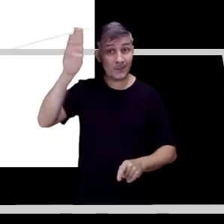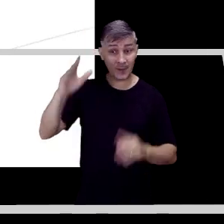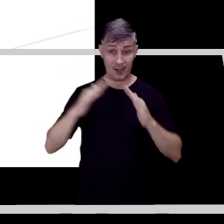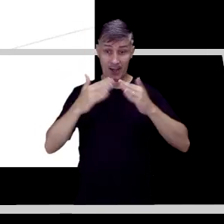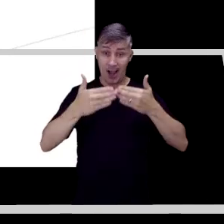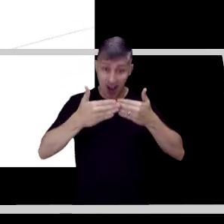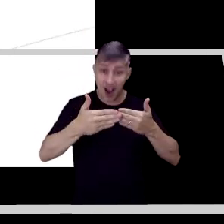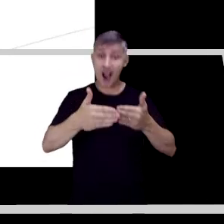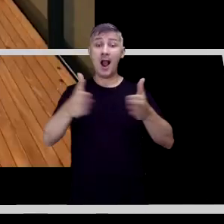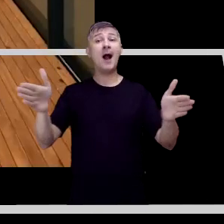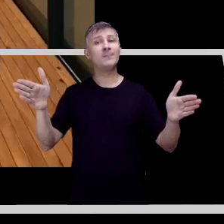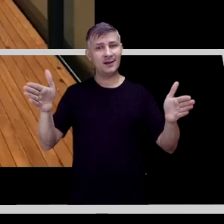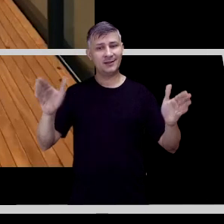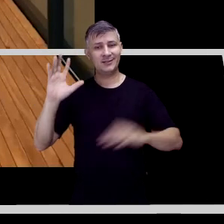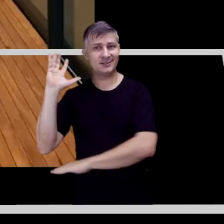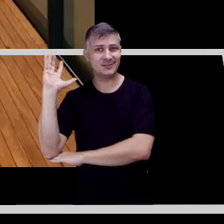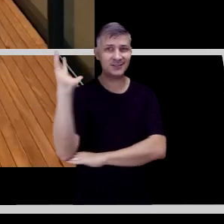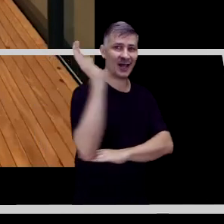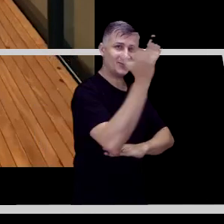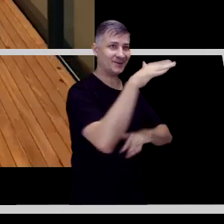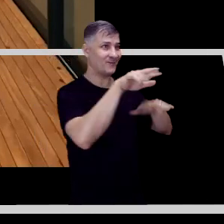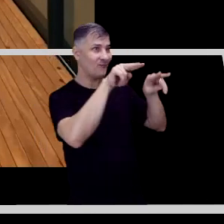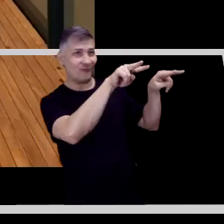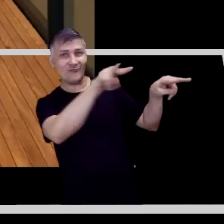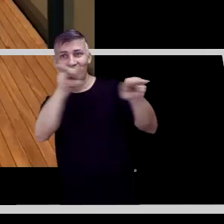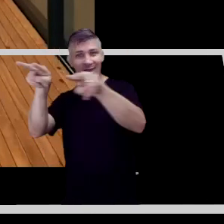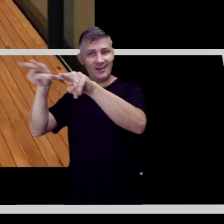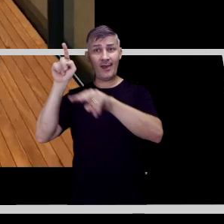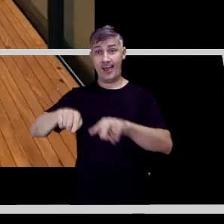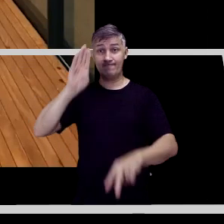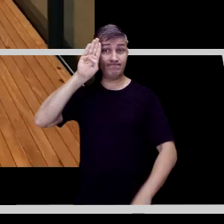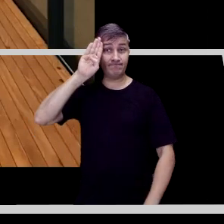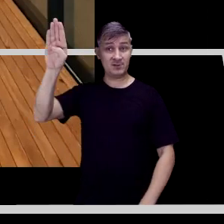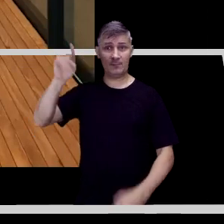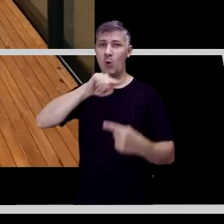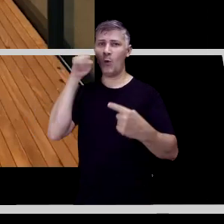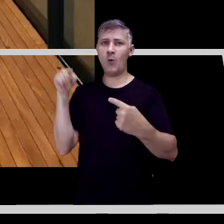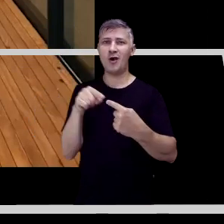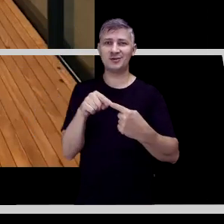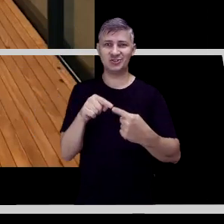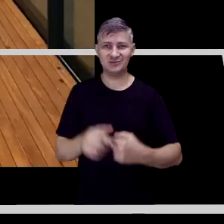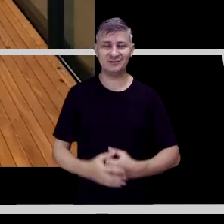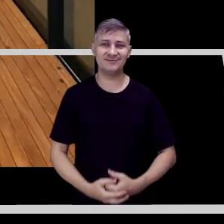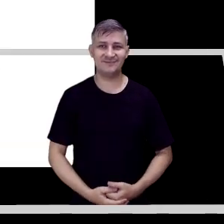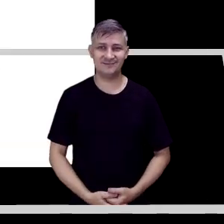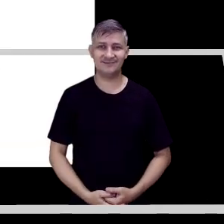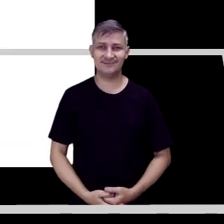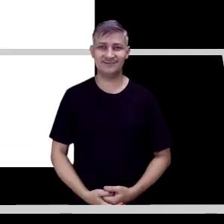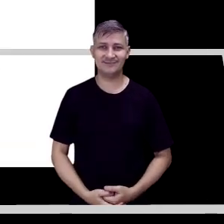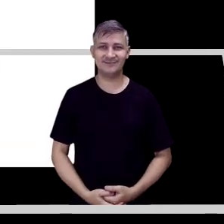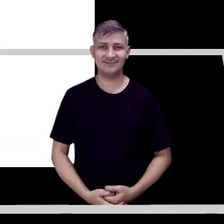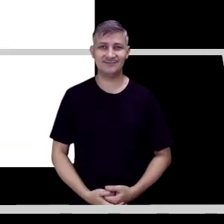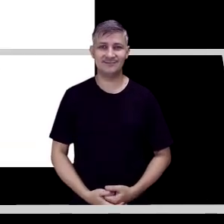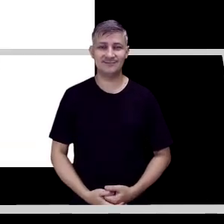também, principalmente, abre a casa para natureza e para vista e para paisagem, que era o principal objetivo.